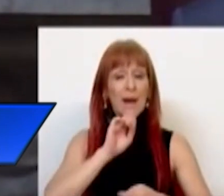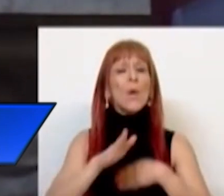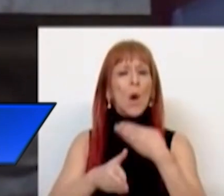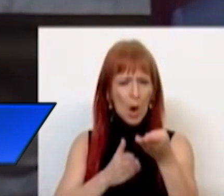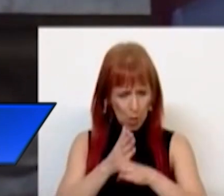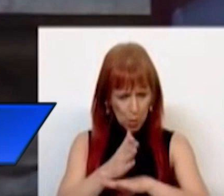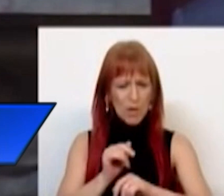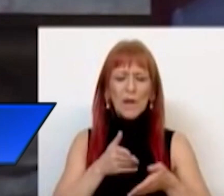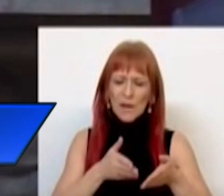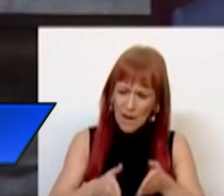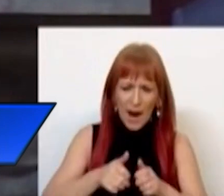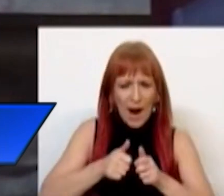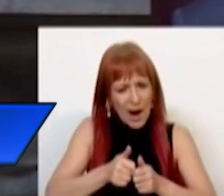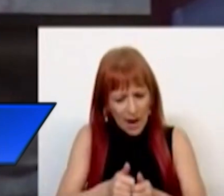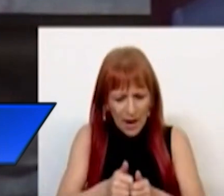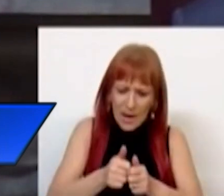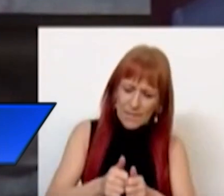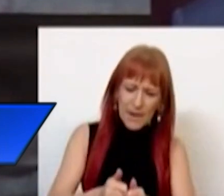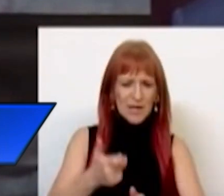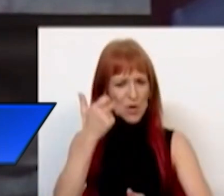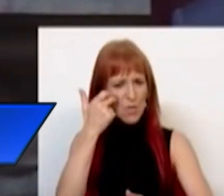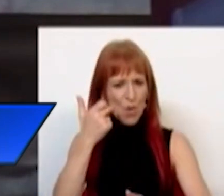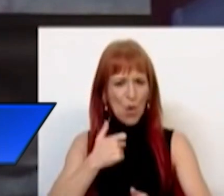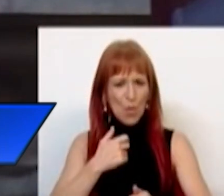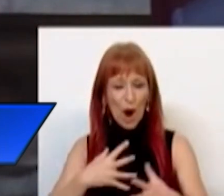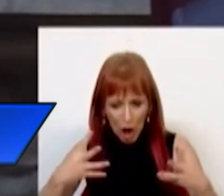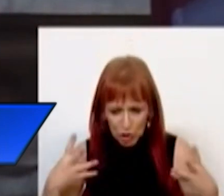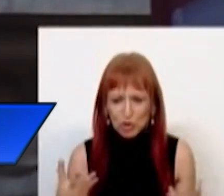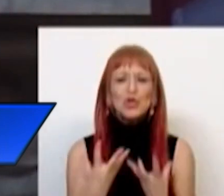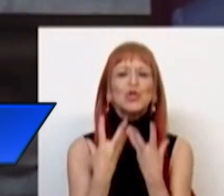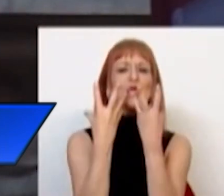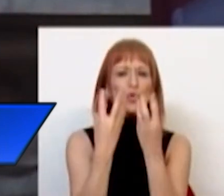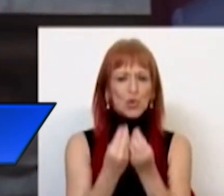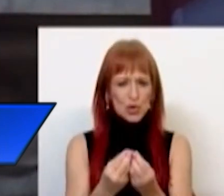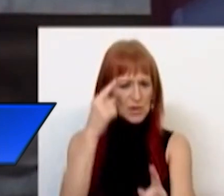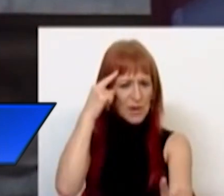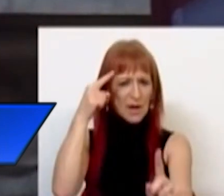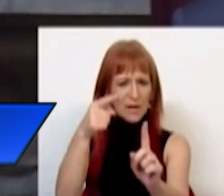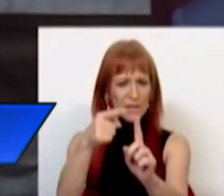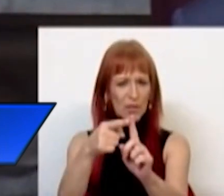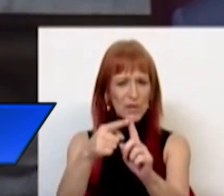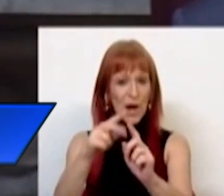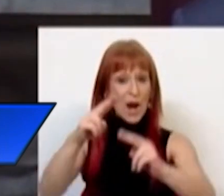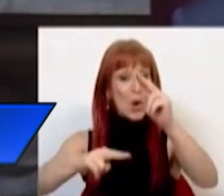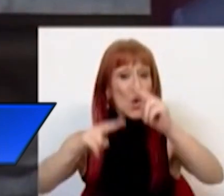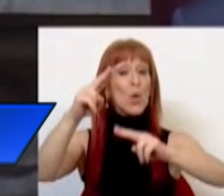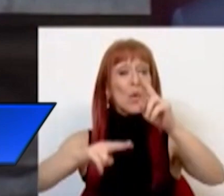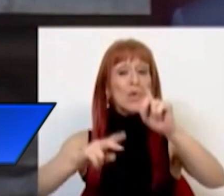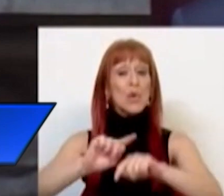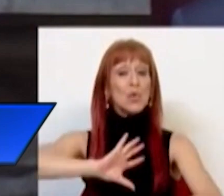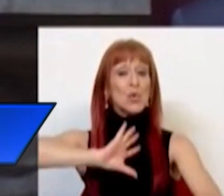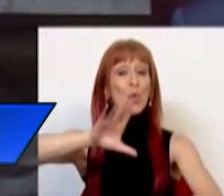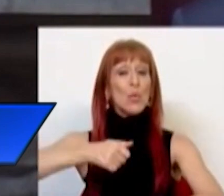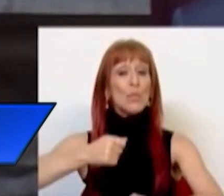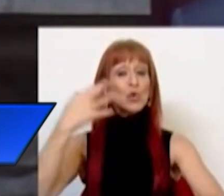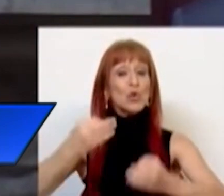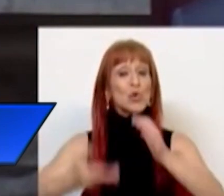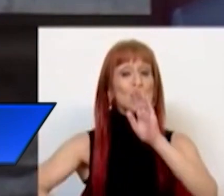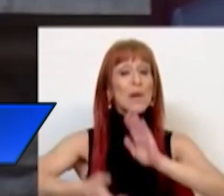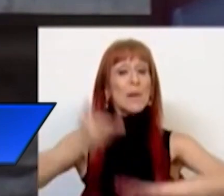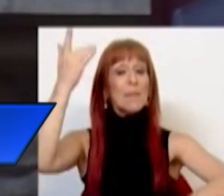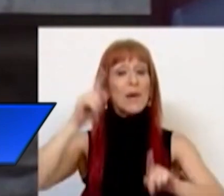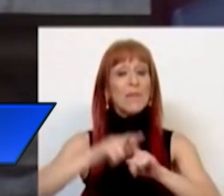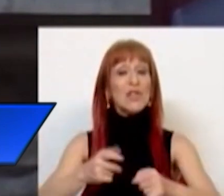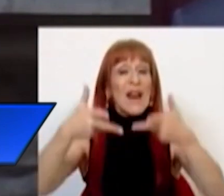continuaremos a caminhar orgulhosamente juntos em prol da construção de um mundo mais justo